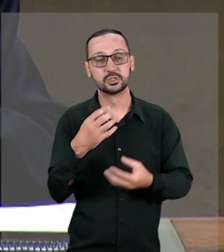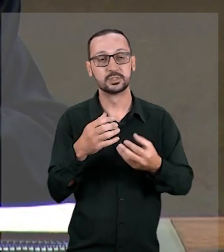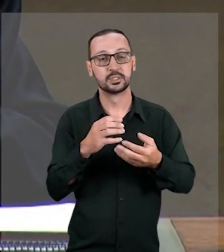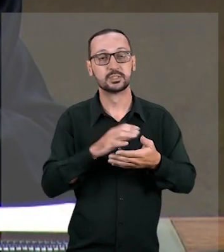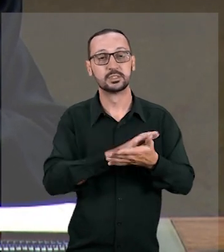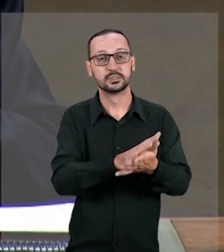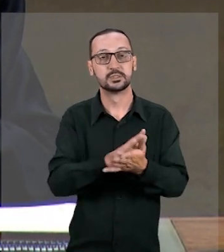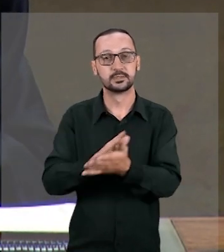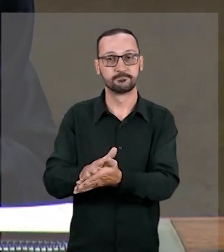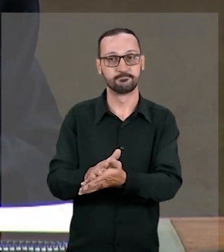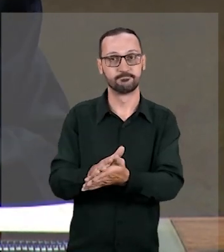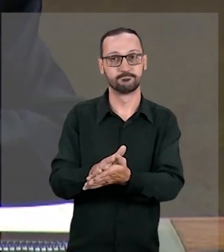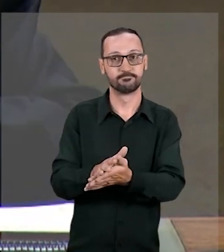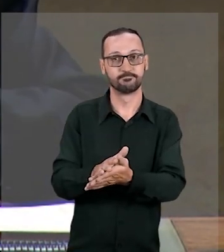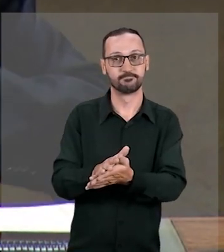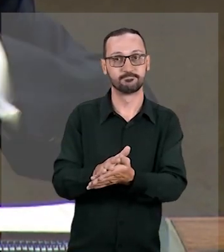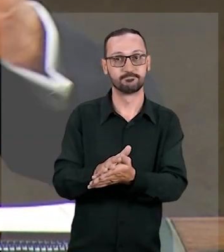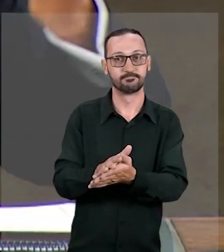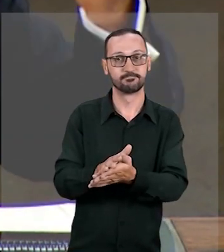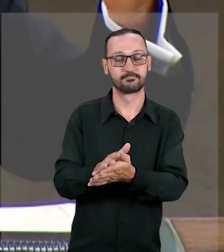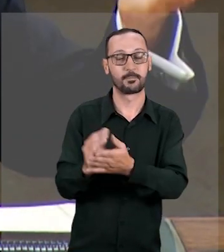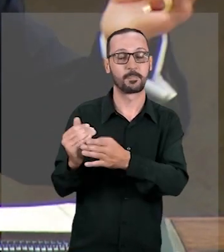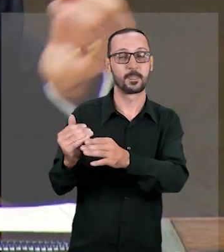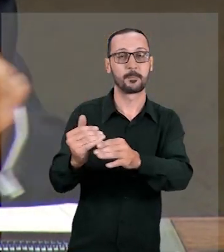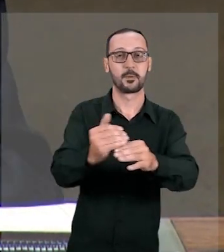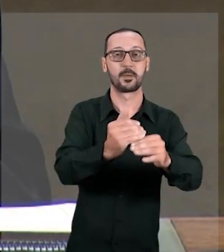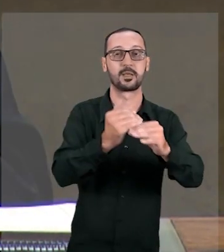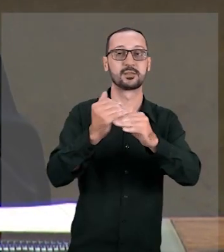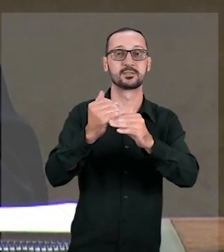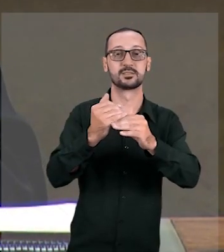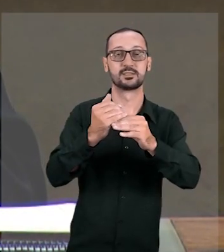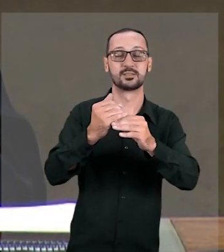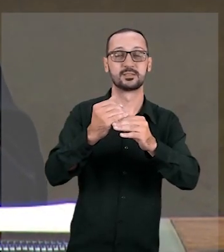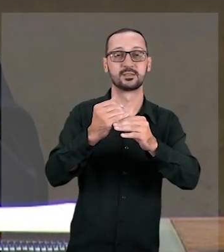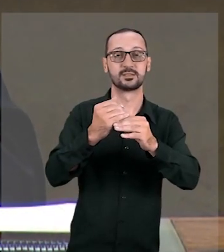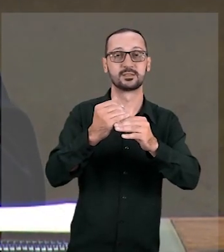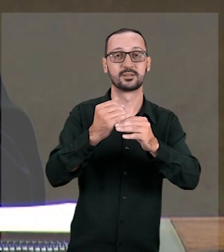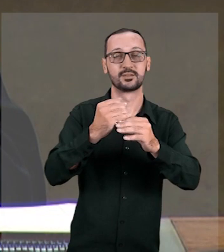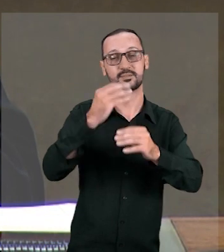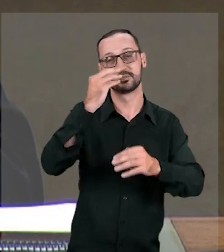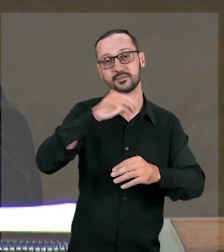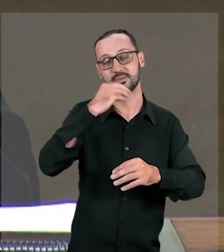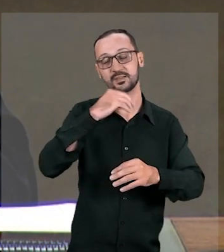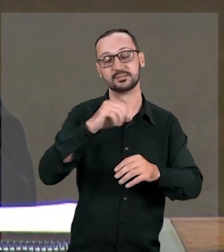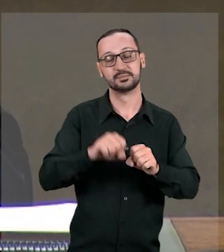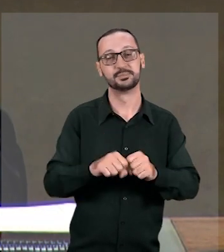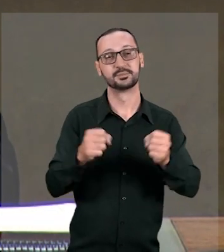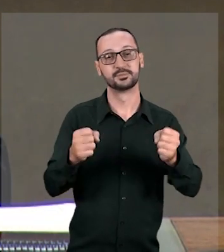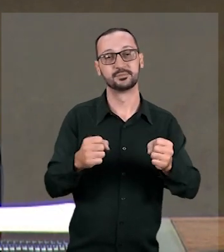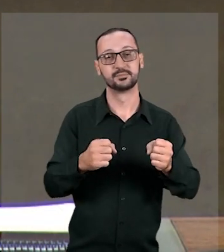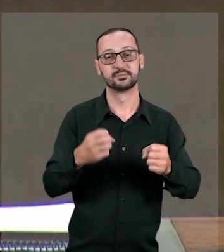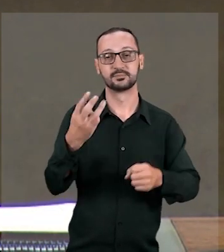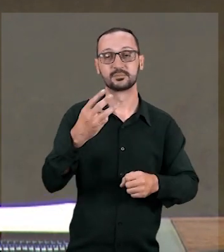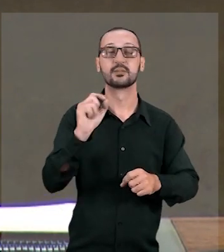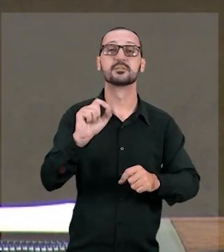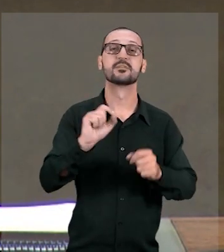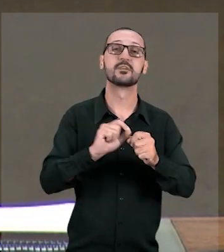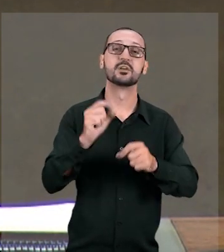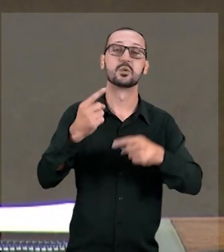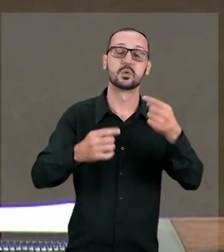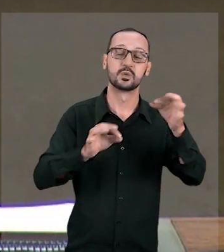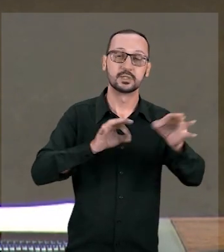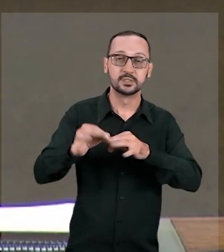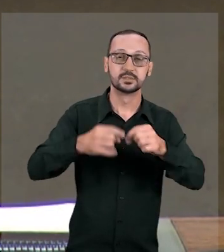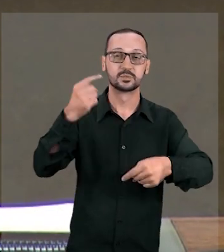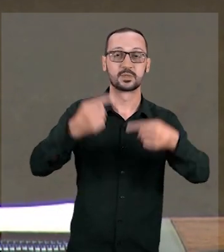democracia fracassa no seu papel de inclusão. E, em terceiro lugar, se faz um grande país com um debate público